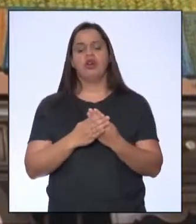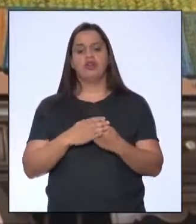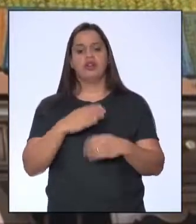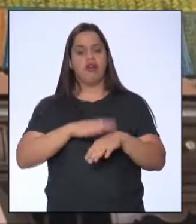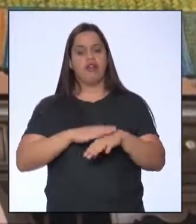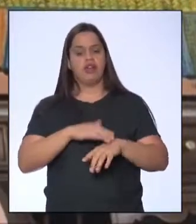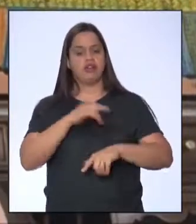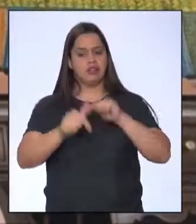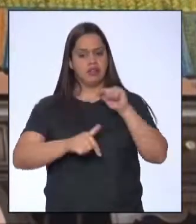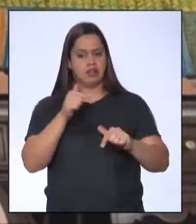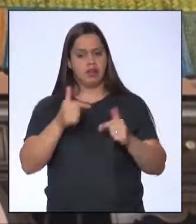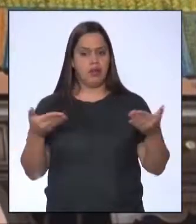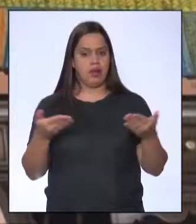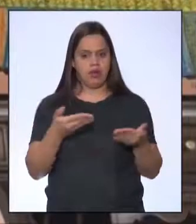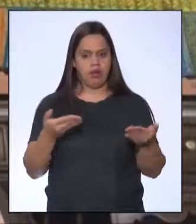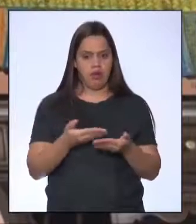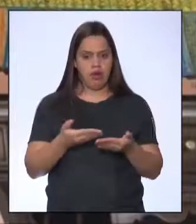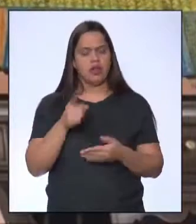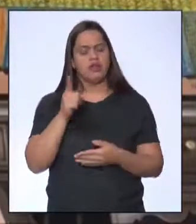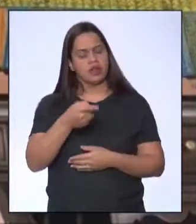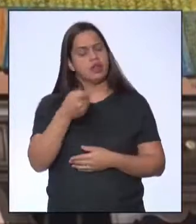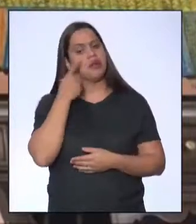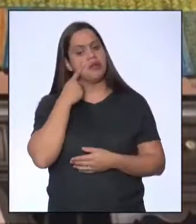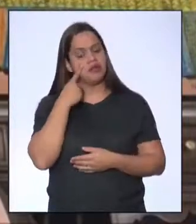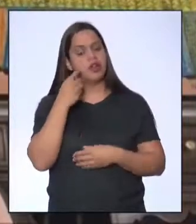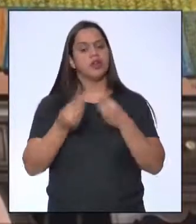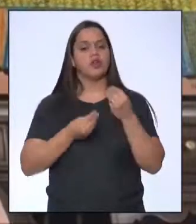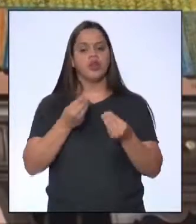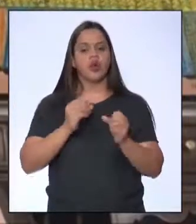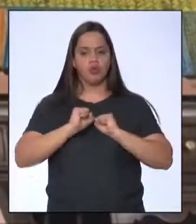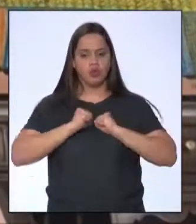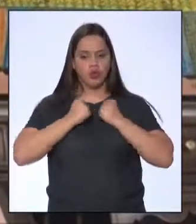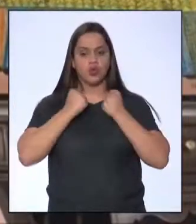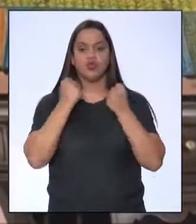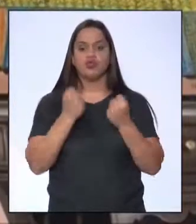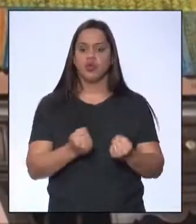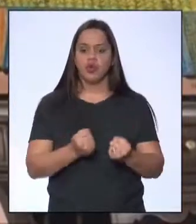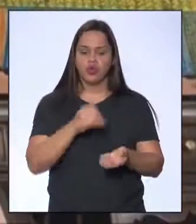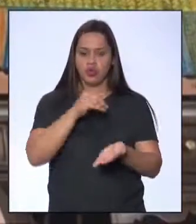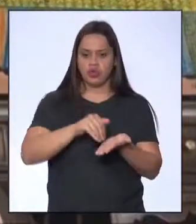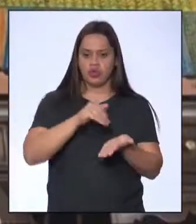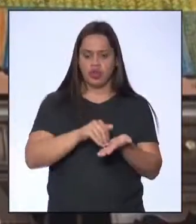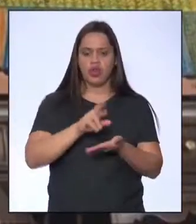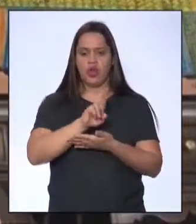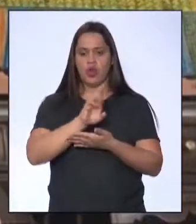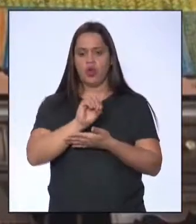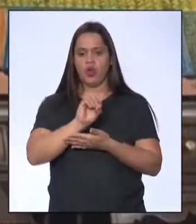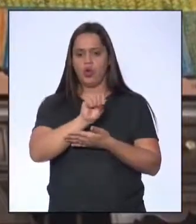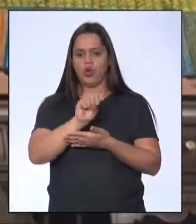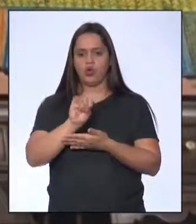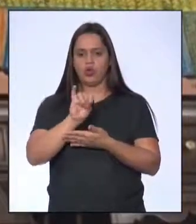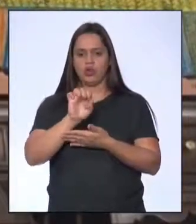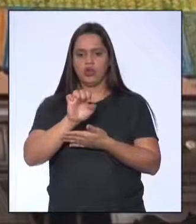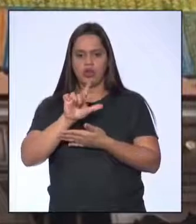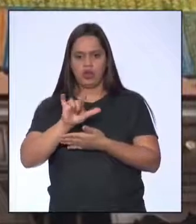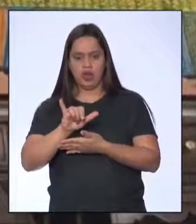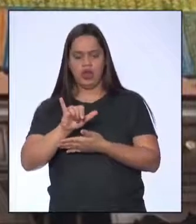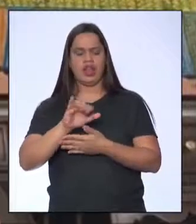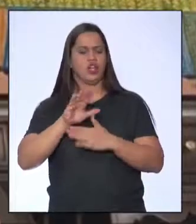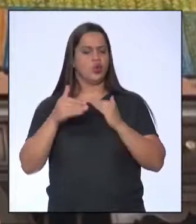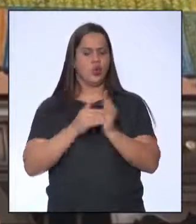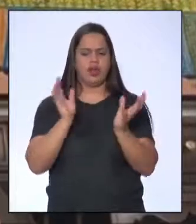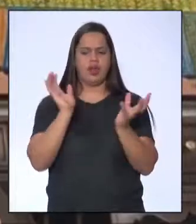fazendo isso. E você está vendo, né, o esforço do secretário Rocieli, da equipe toda da